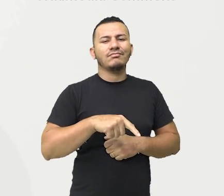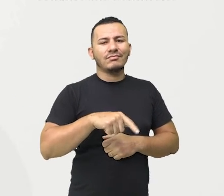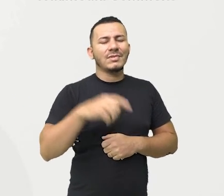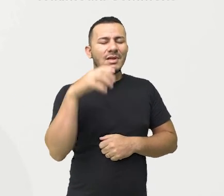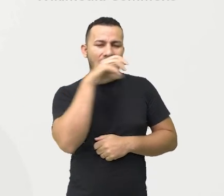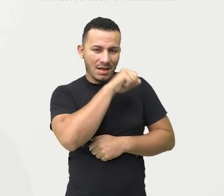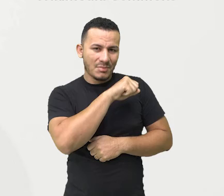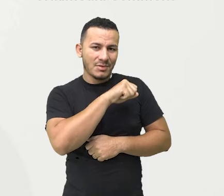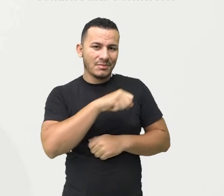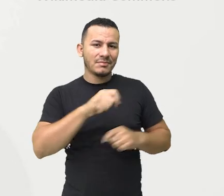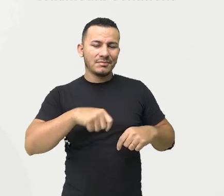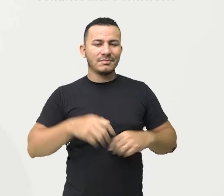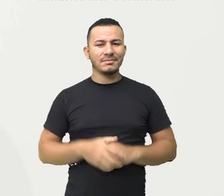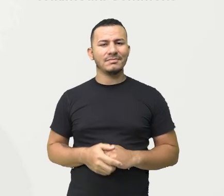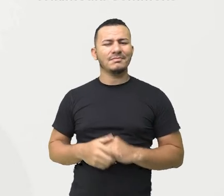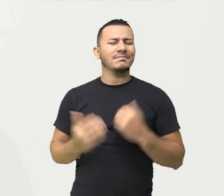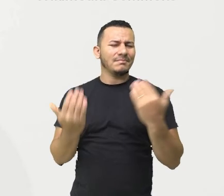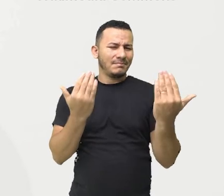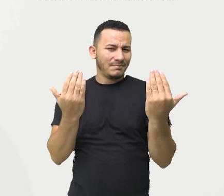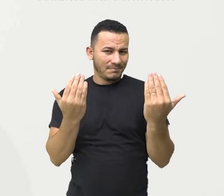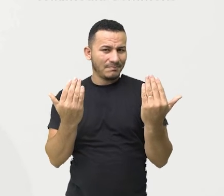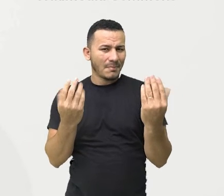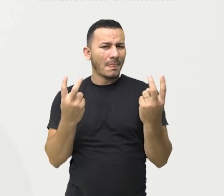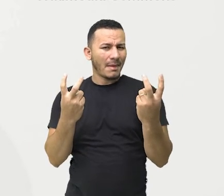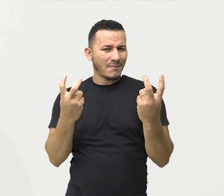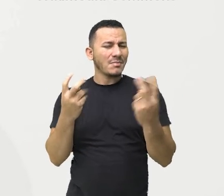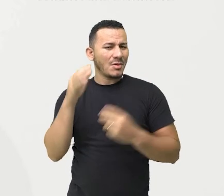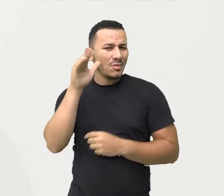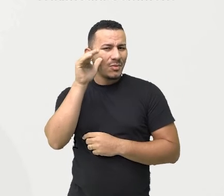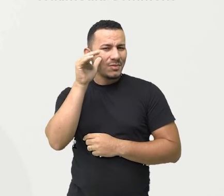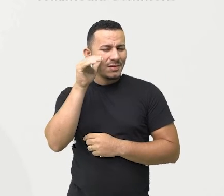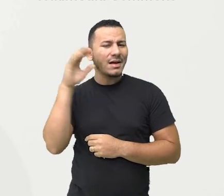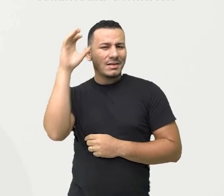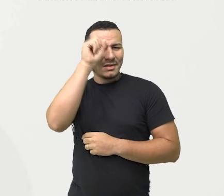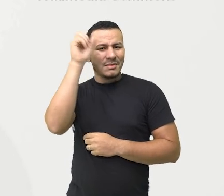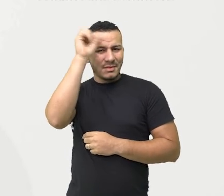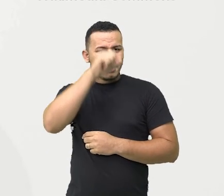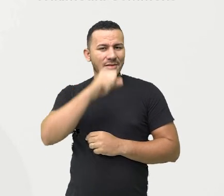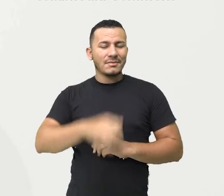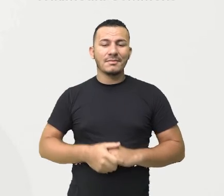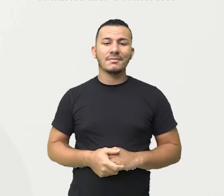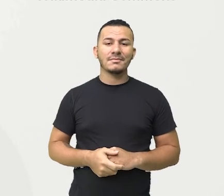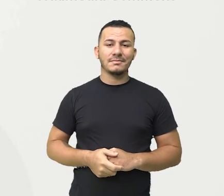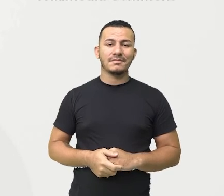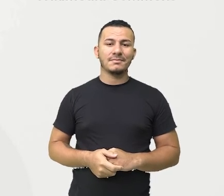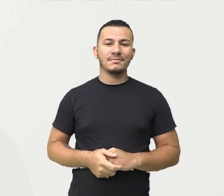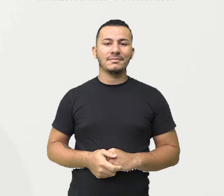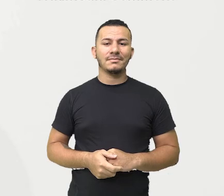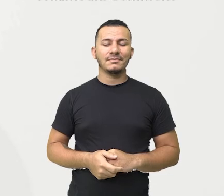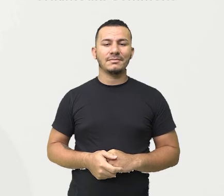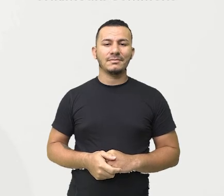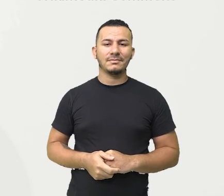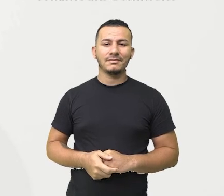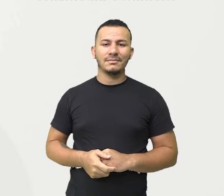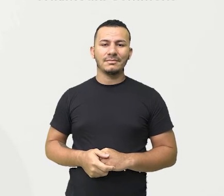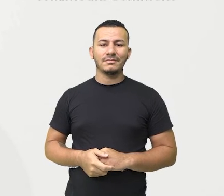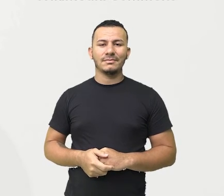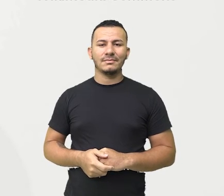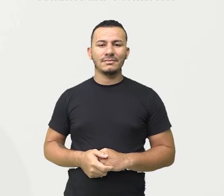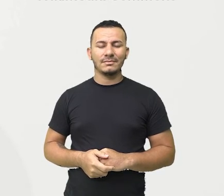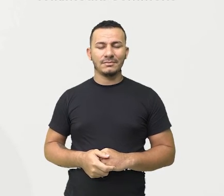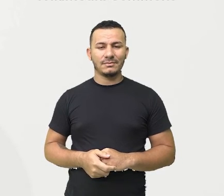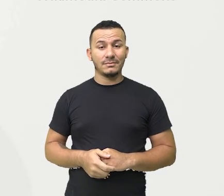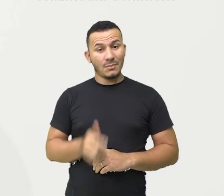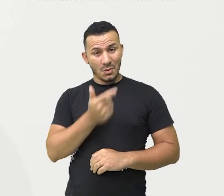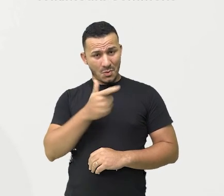necessidades rapidamente. Viram só quanta coisa a gente vai aprendendo a respeito da história?